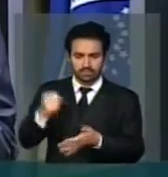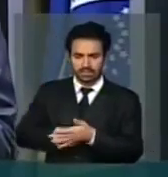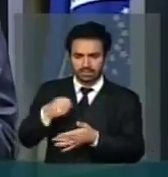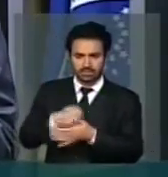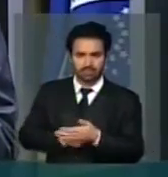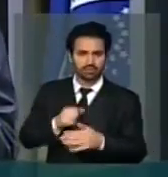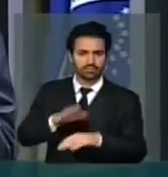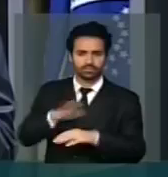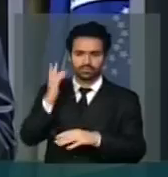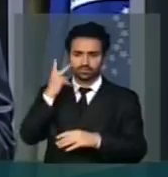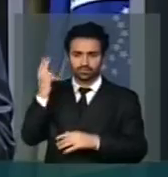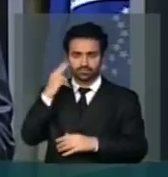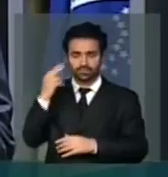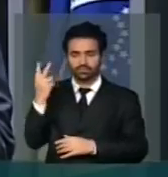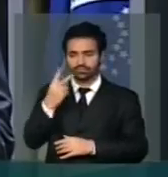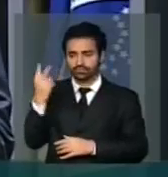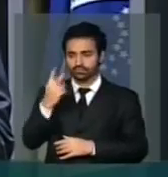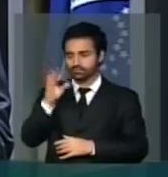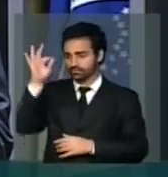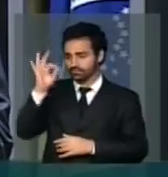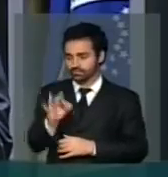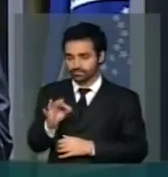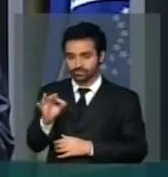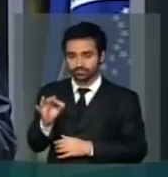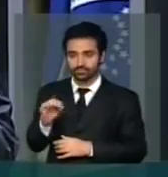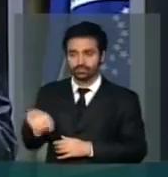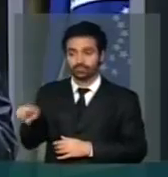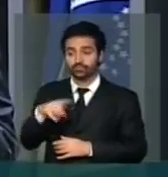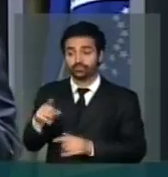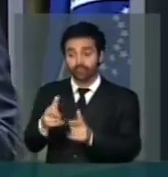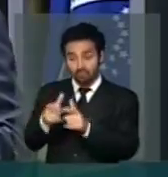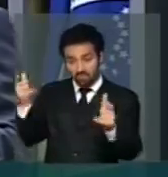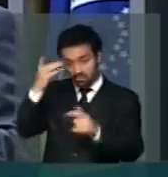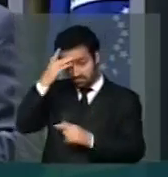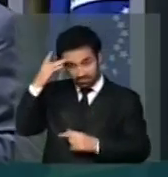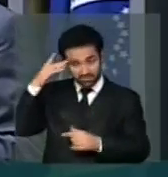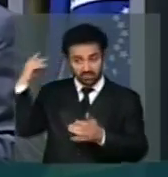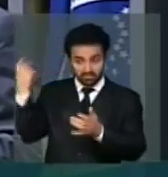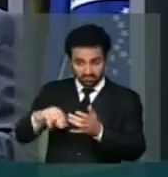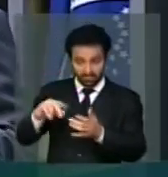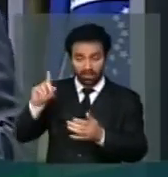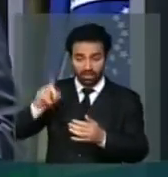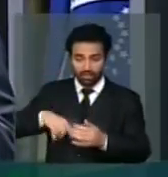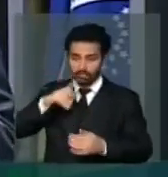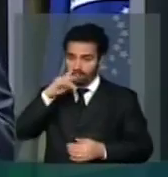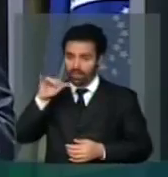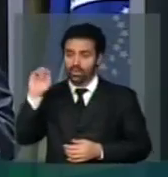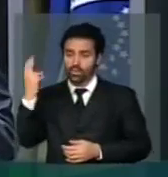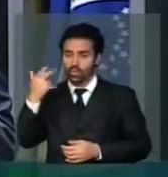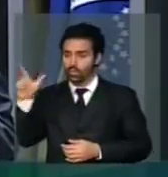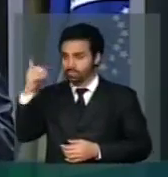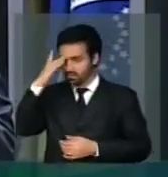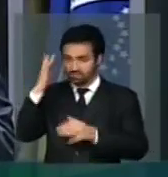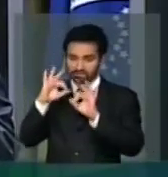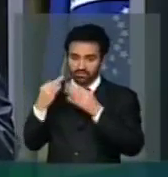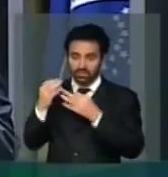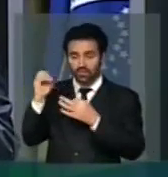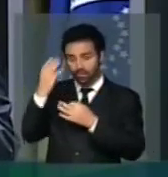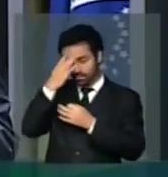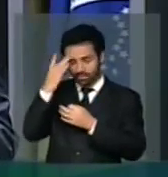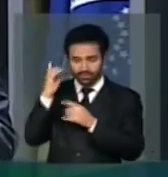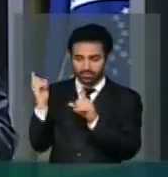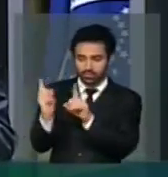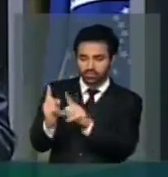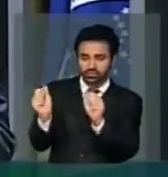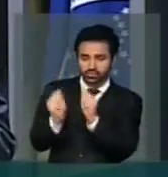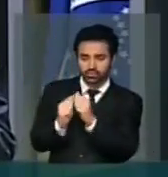frequente, 22%. Grande parte dos agressores são pais e outros familiares, ou alguém de convívio muito